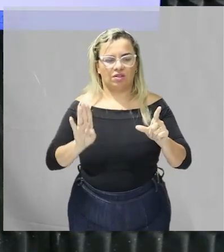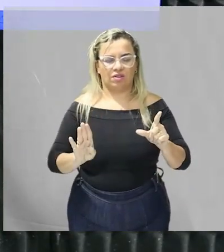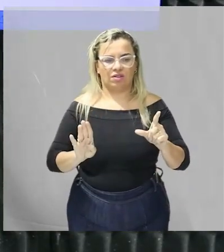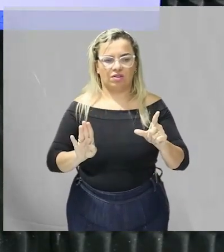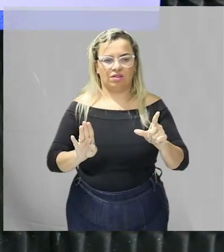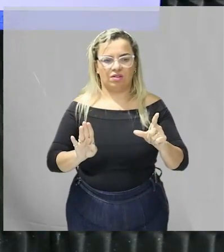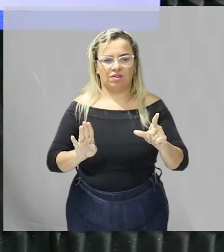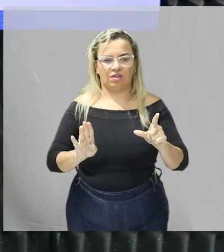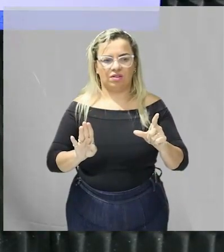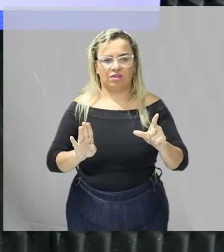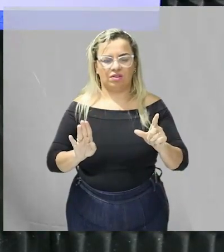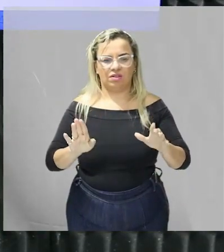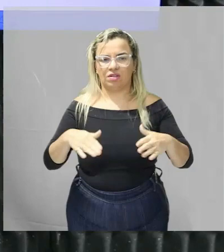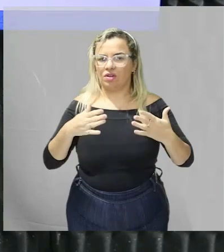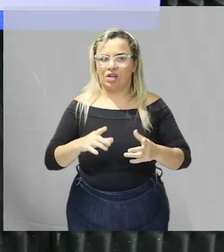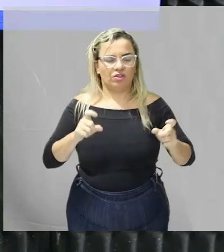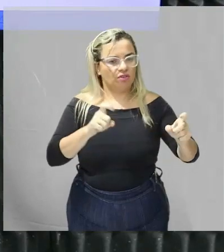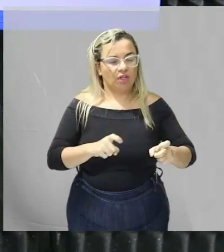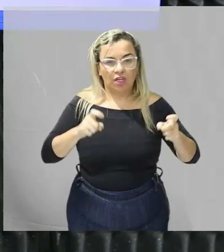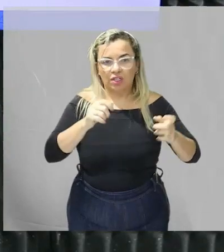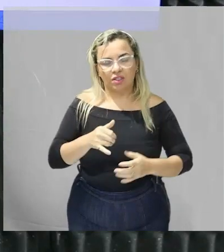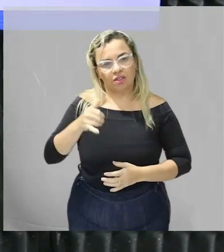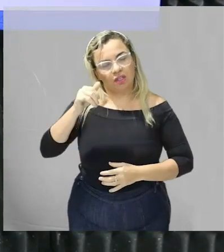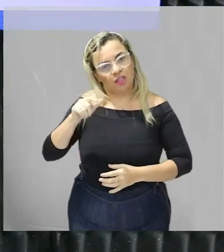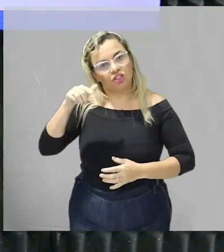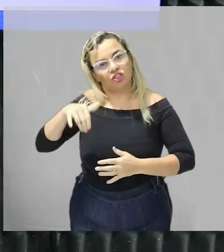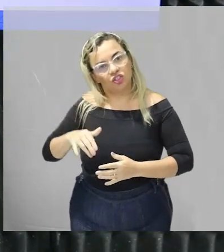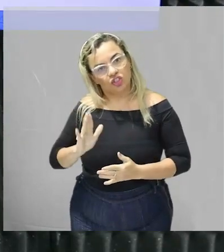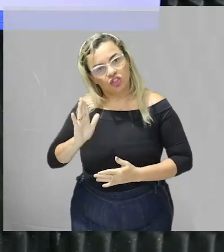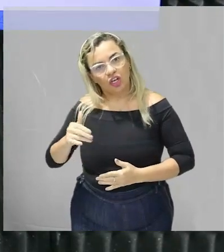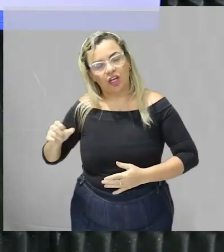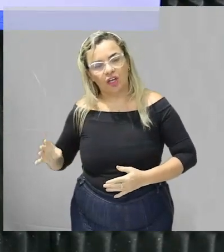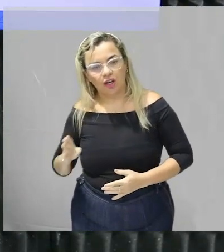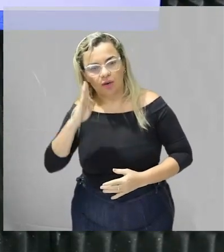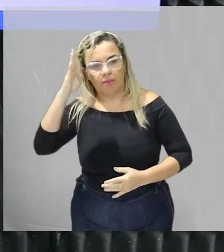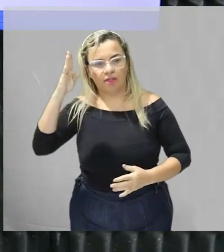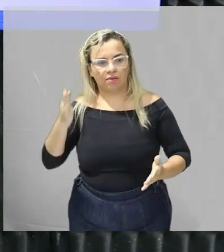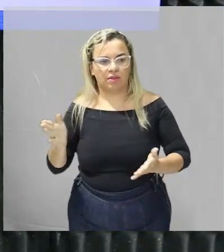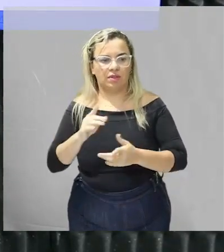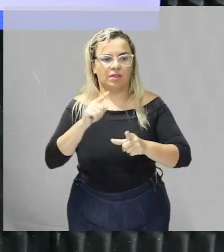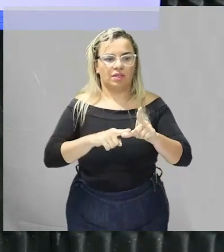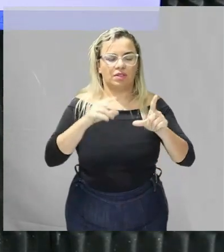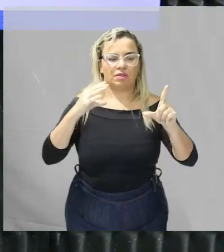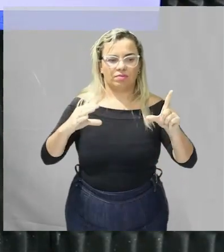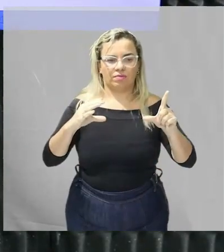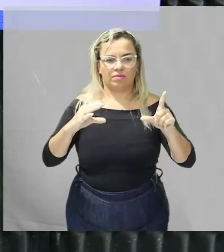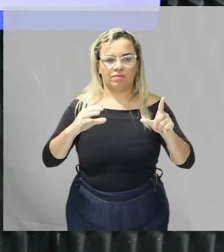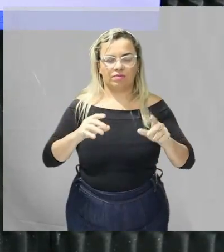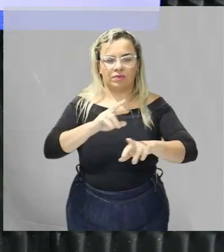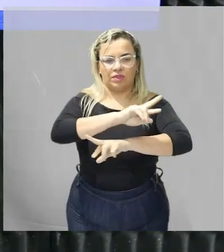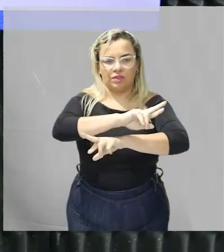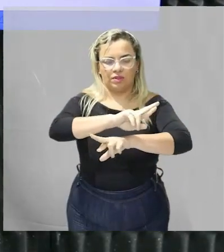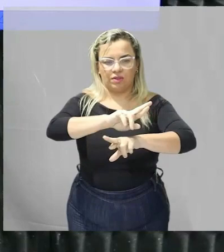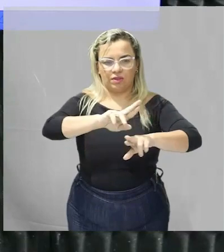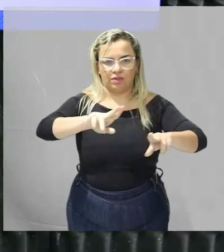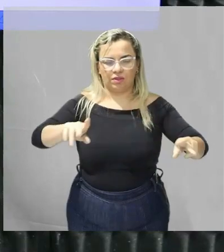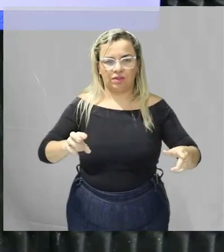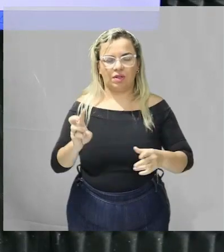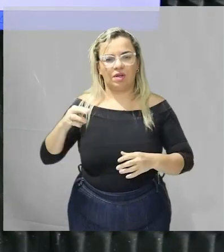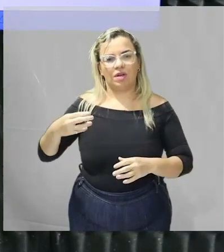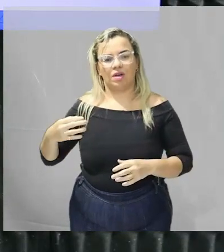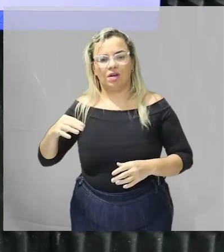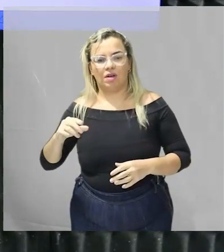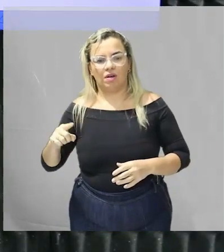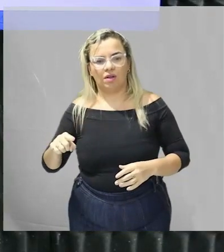é o principal. Pula. Letra C, diversificação da matriz energética. Galera, diversificar a matriz energética até pode ser